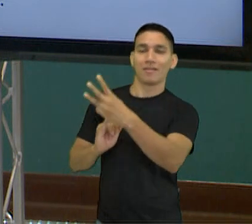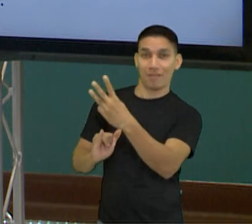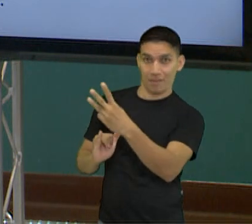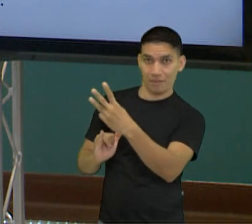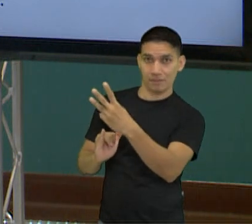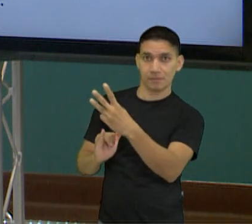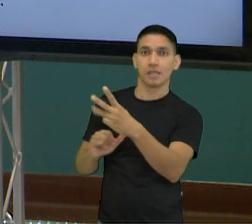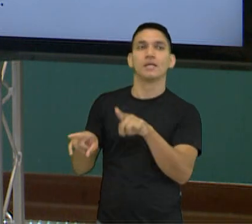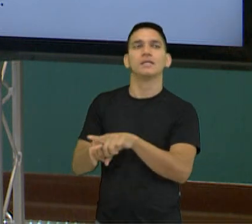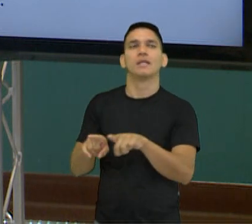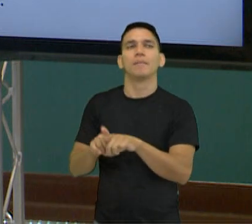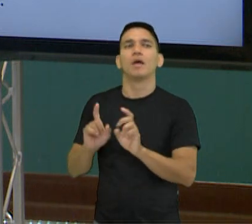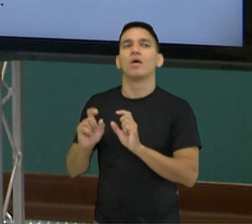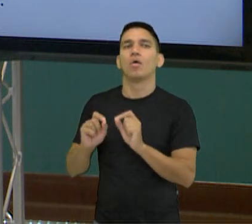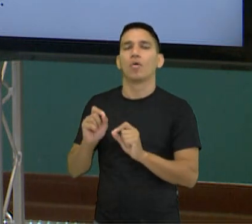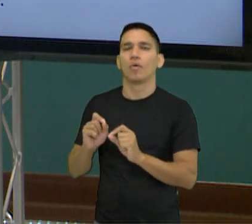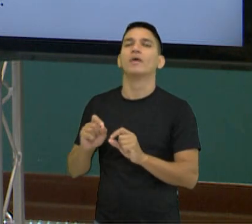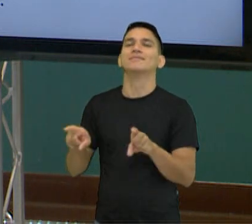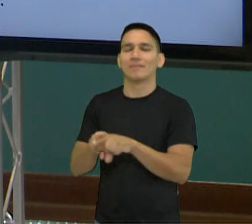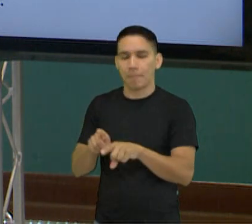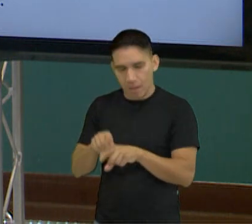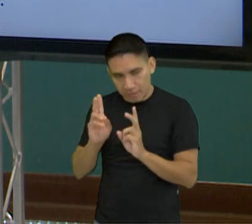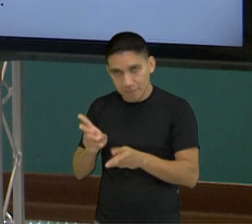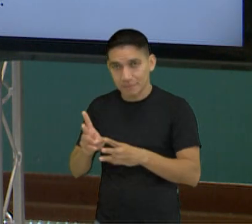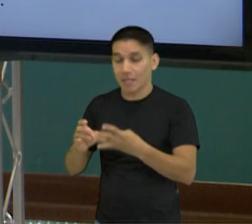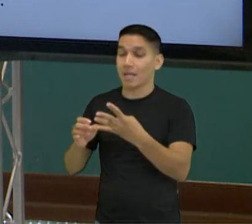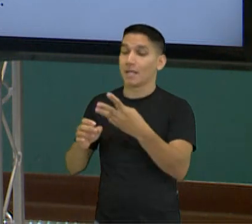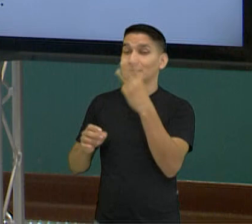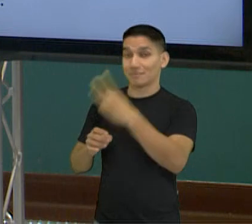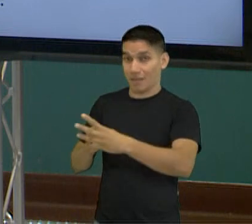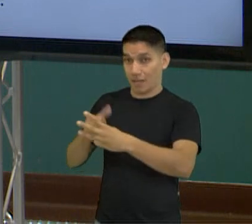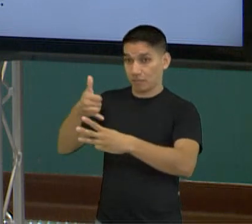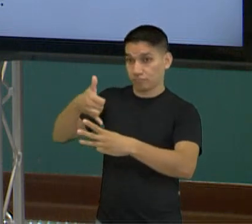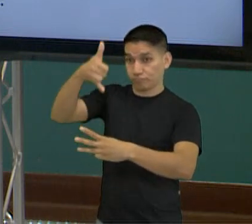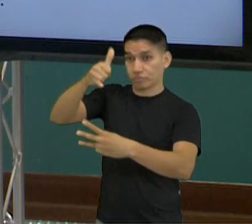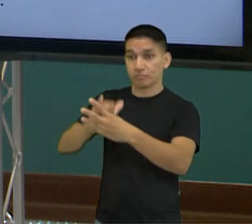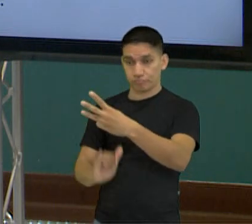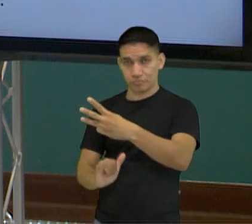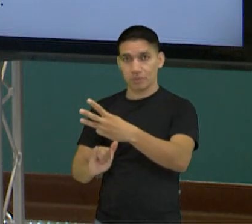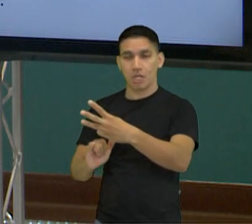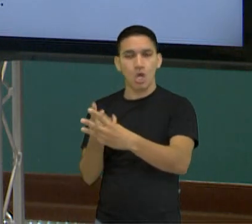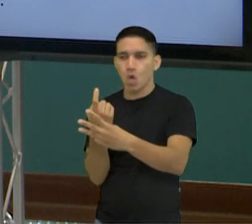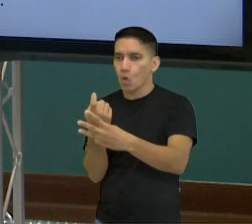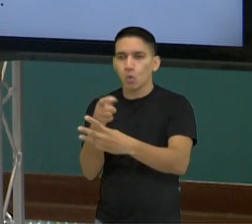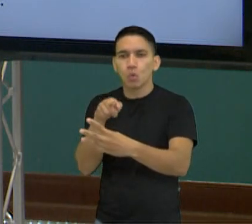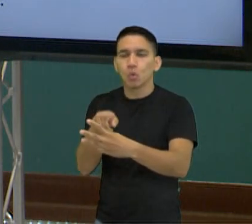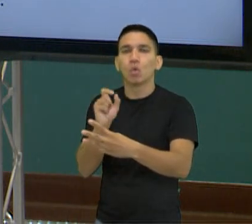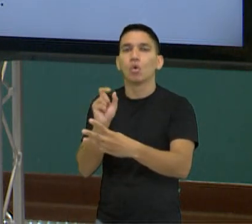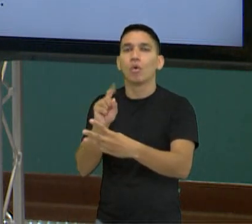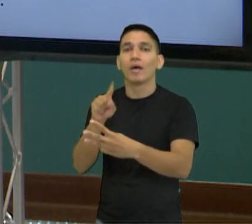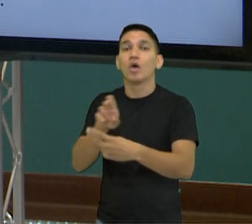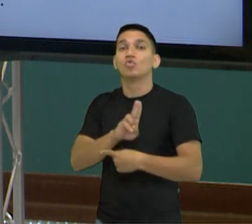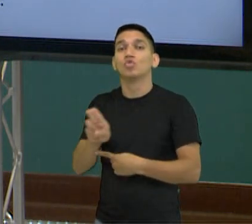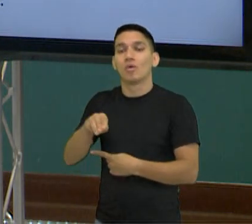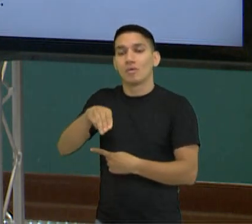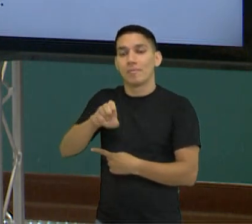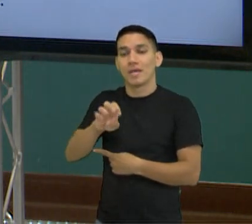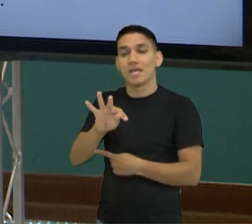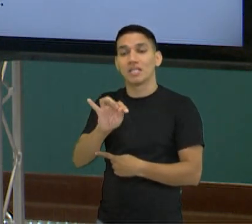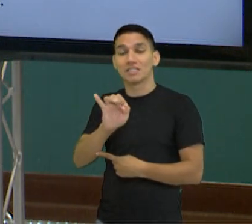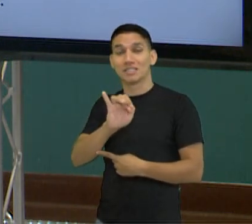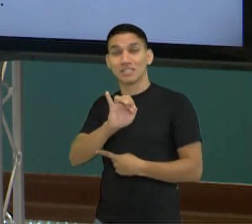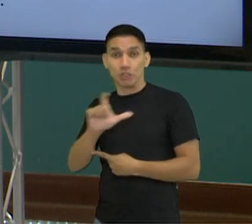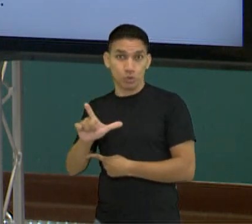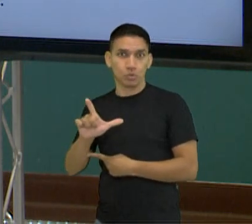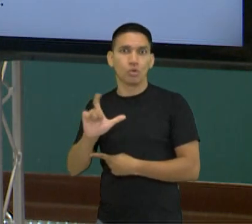e também no carbono 3, nós temos os radicais de um único carbono cujo nome é metil. Então,